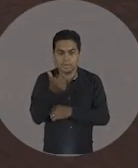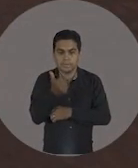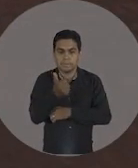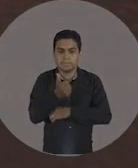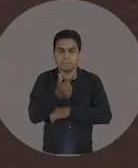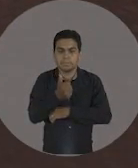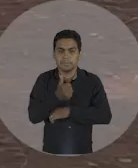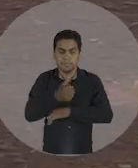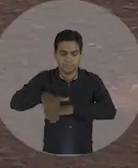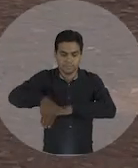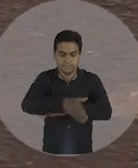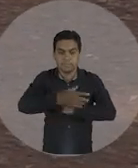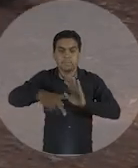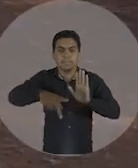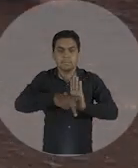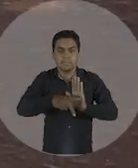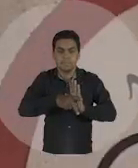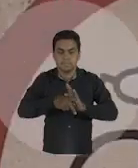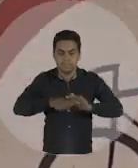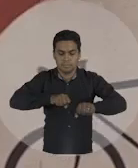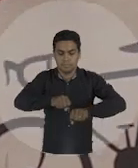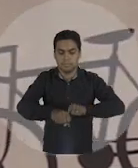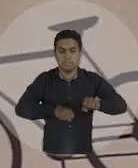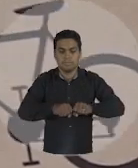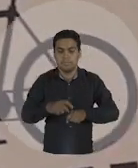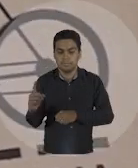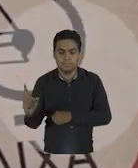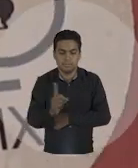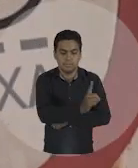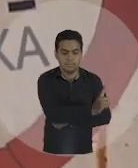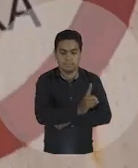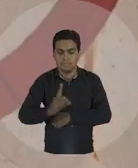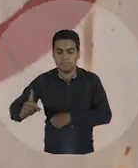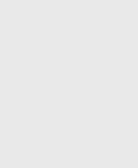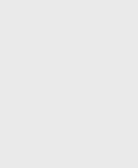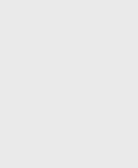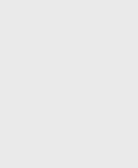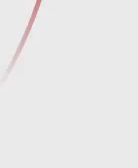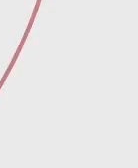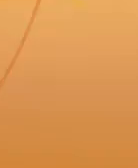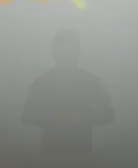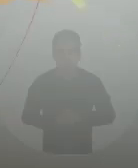as ciclofaixas para facilitar o seu percurso por toda a cidade.